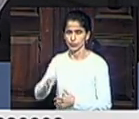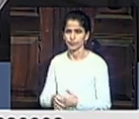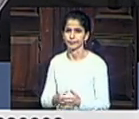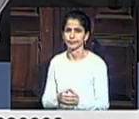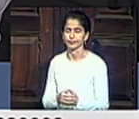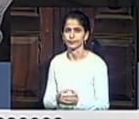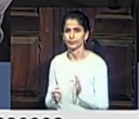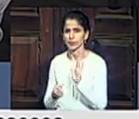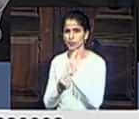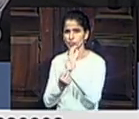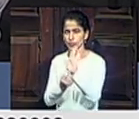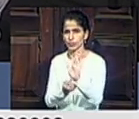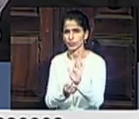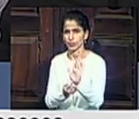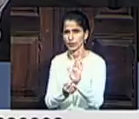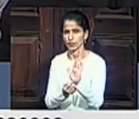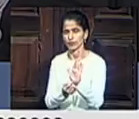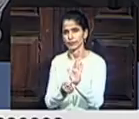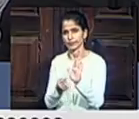Apresento